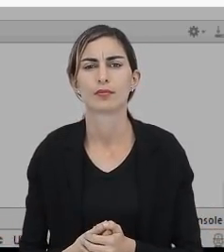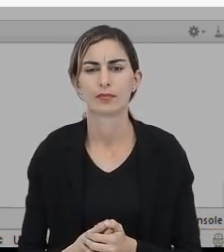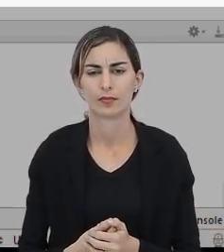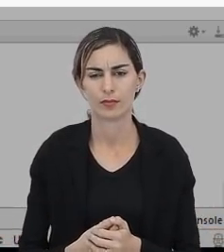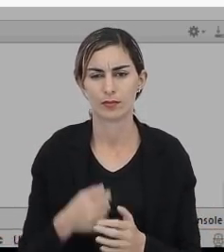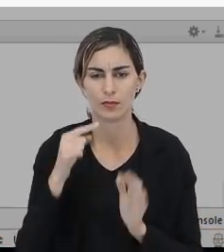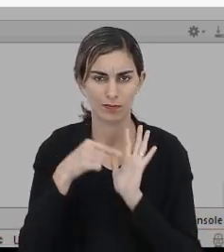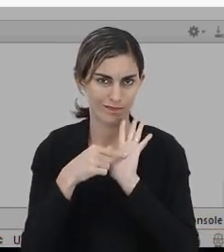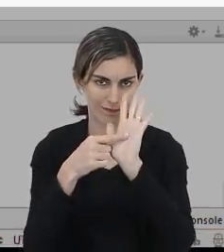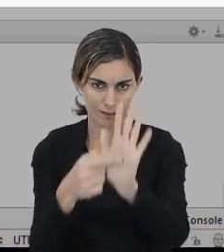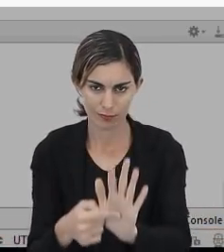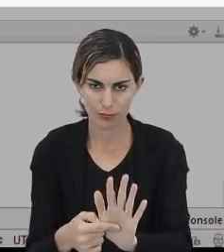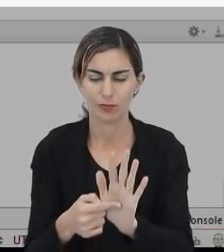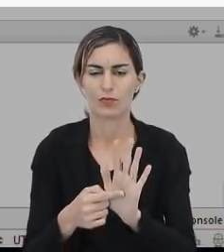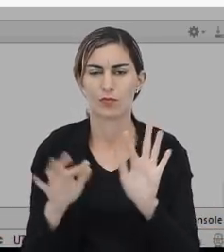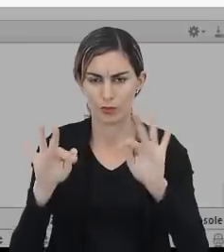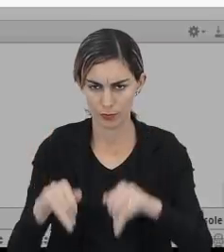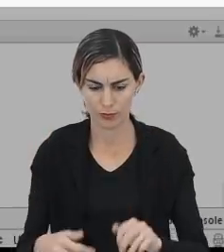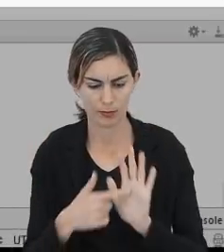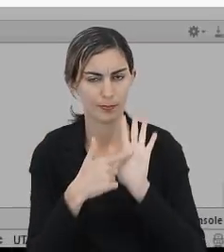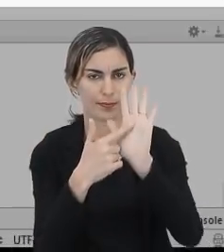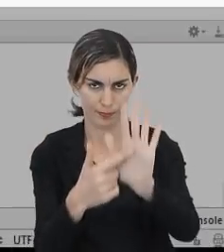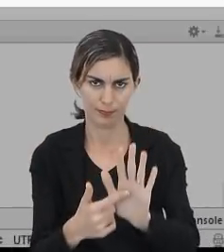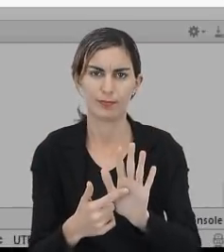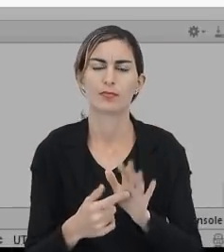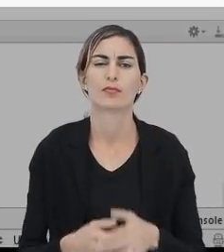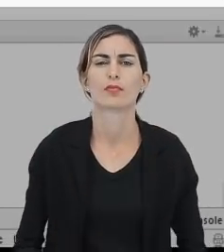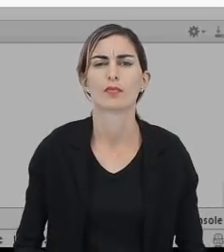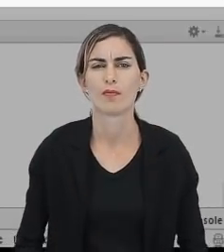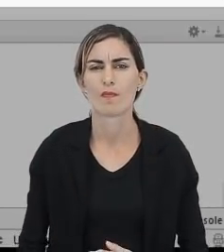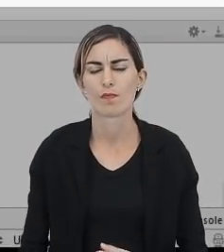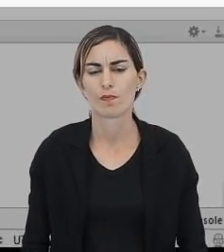v, para ele mostrar o resultado.